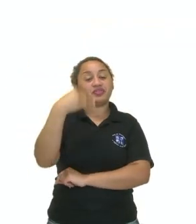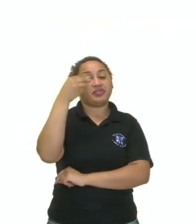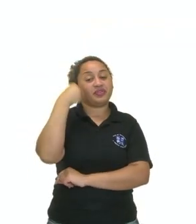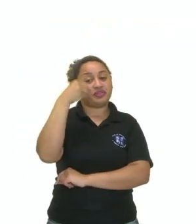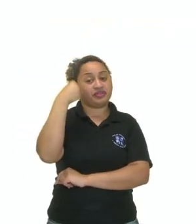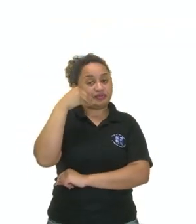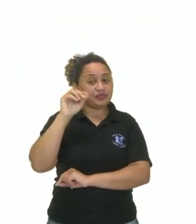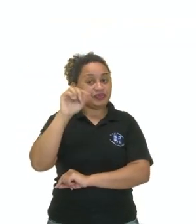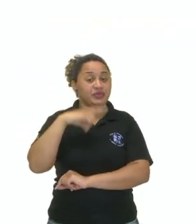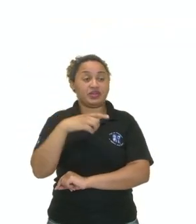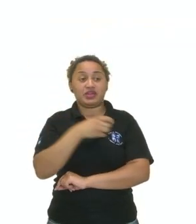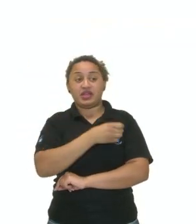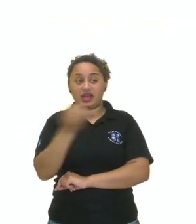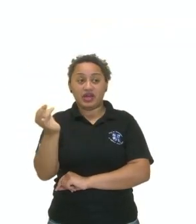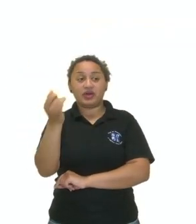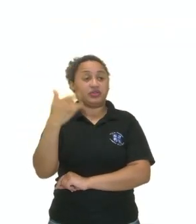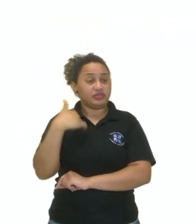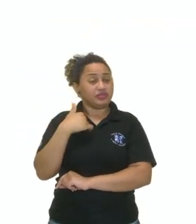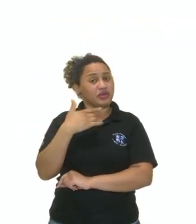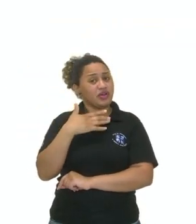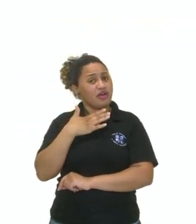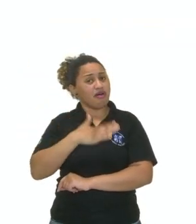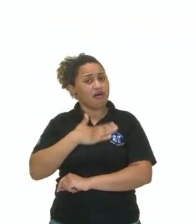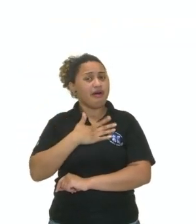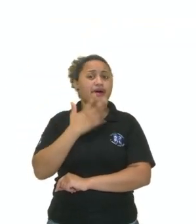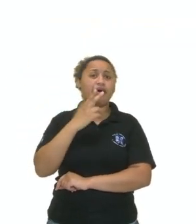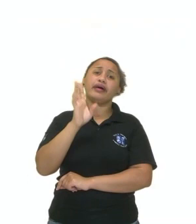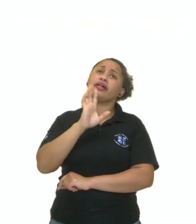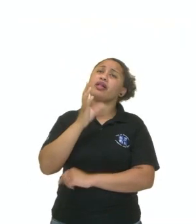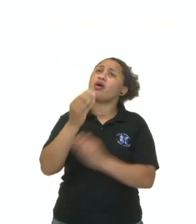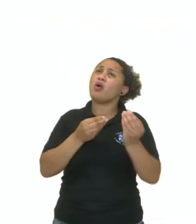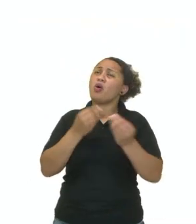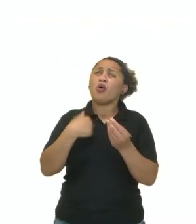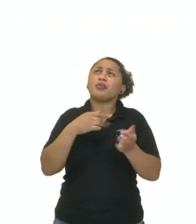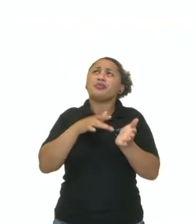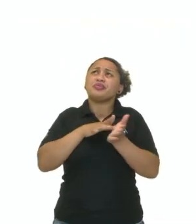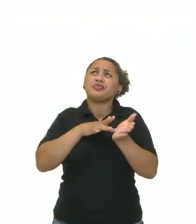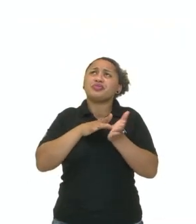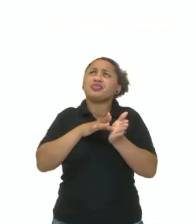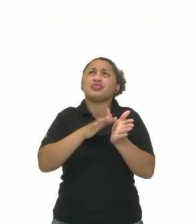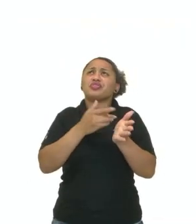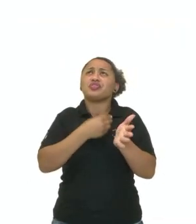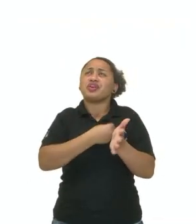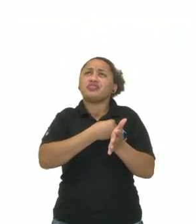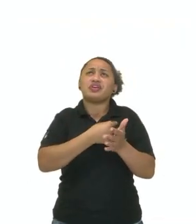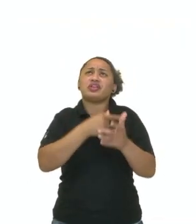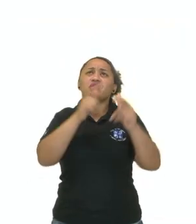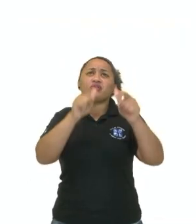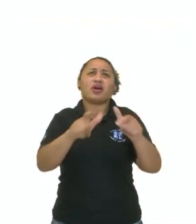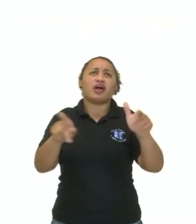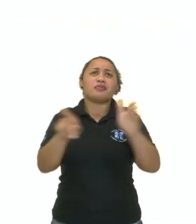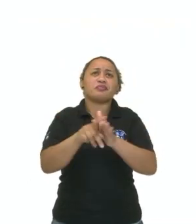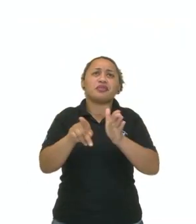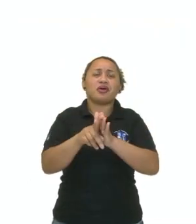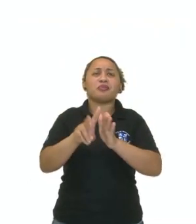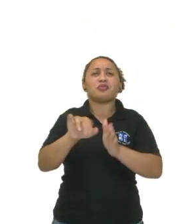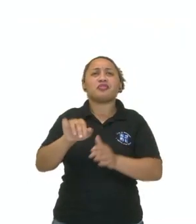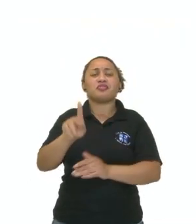É uma galera que curte tentar simular como que seria a vida numa aldeia viking, como seria